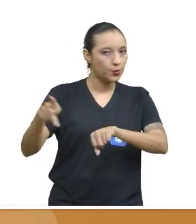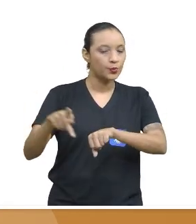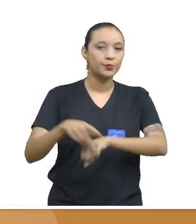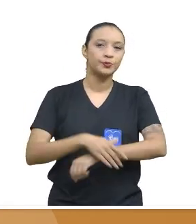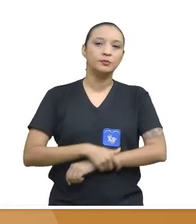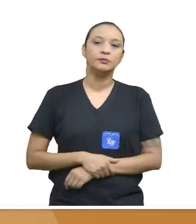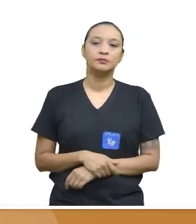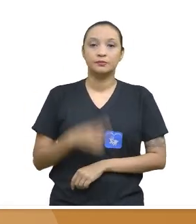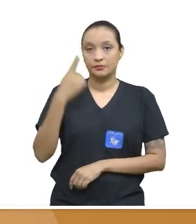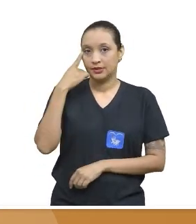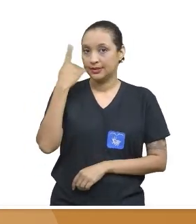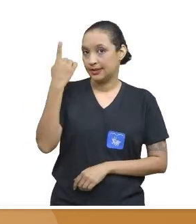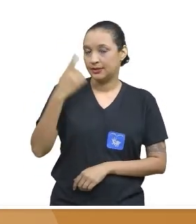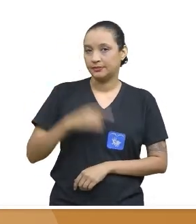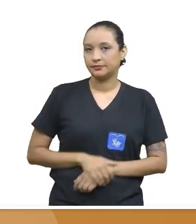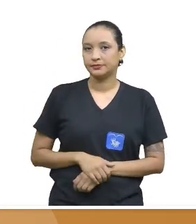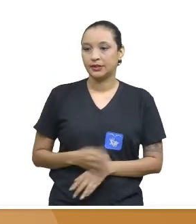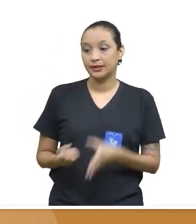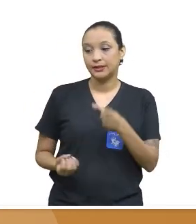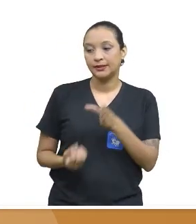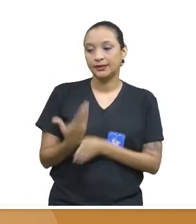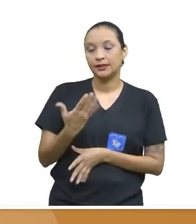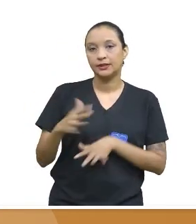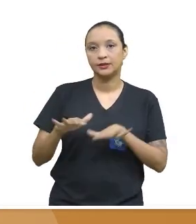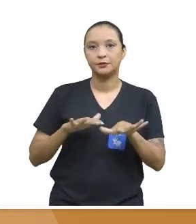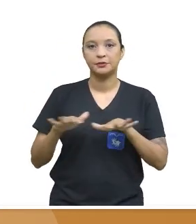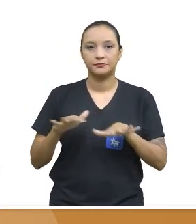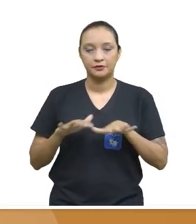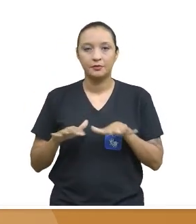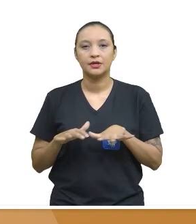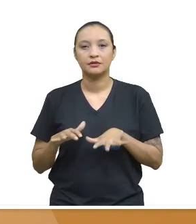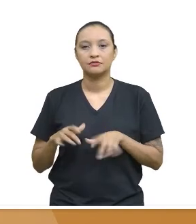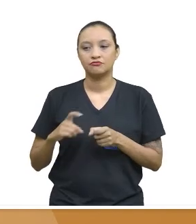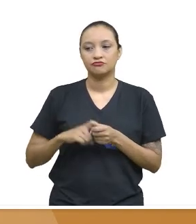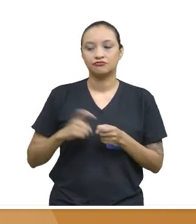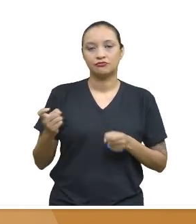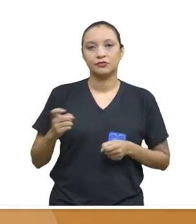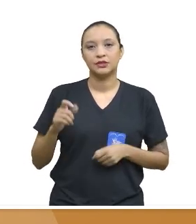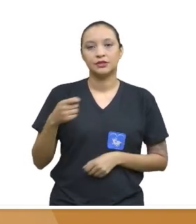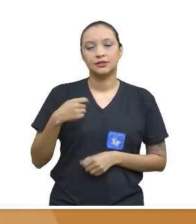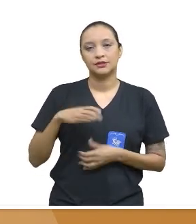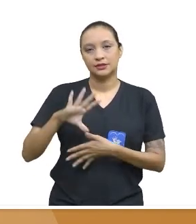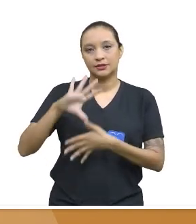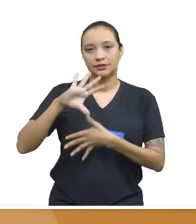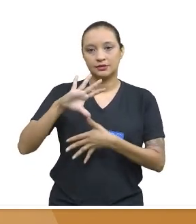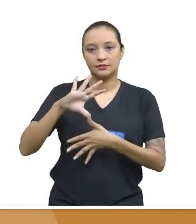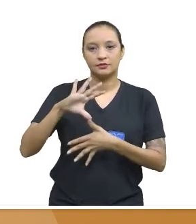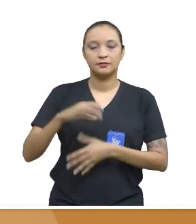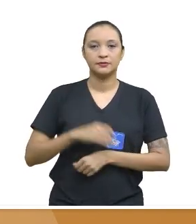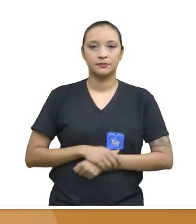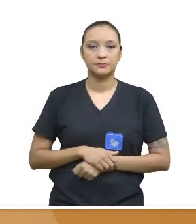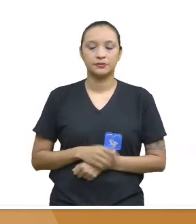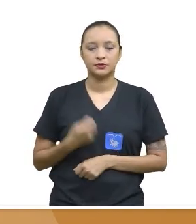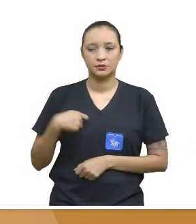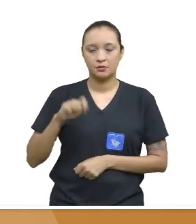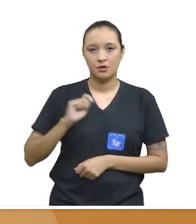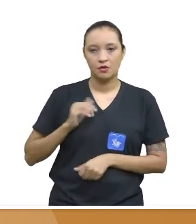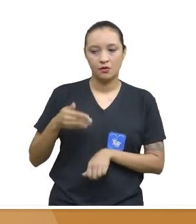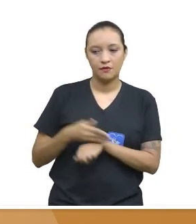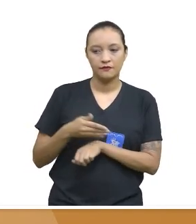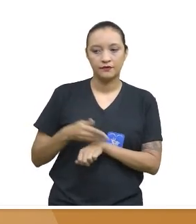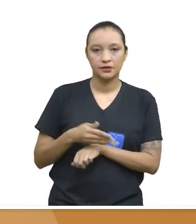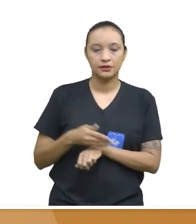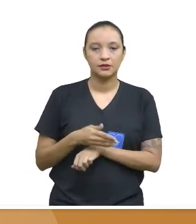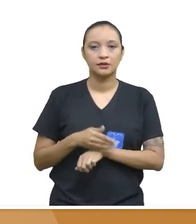estão criando esse movimento de independência na América. Os espanhóis vão vir para tentar